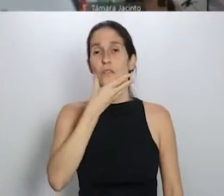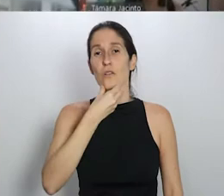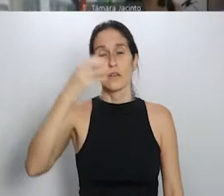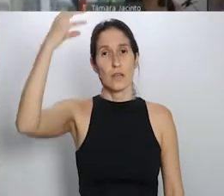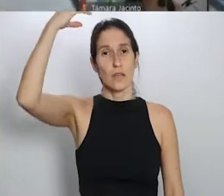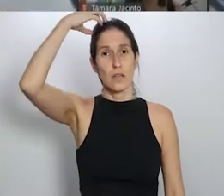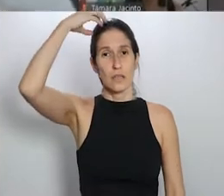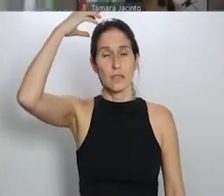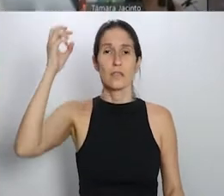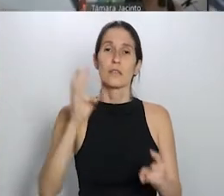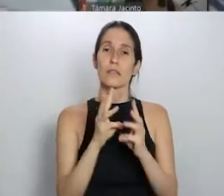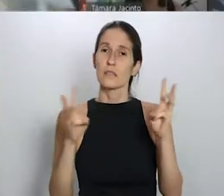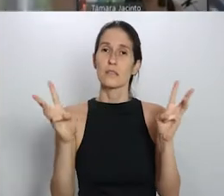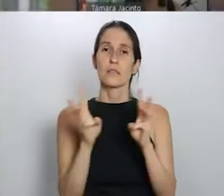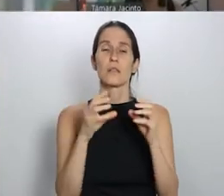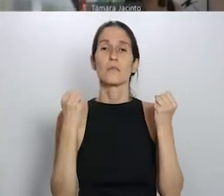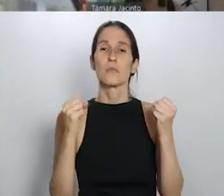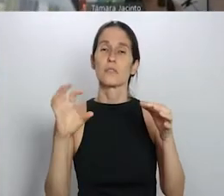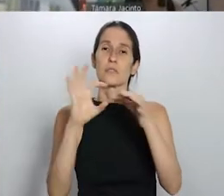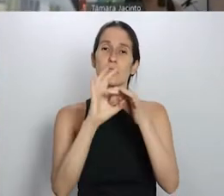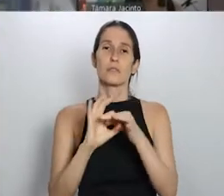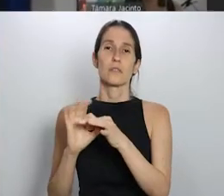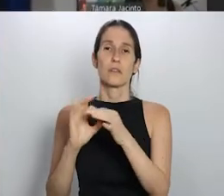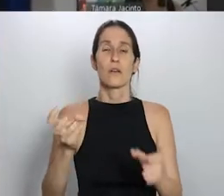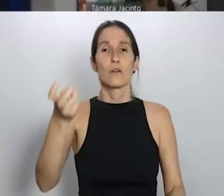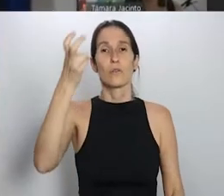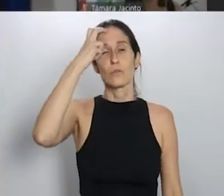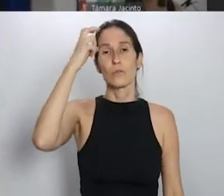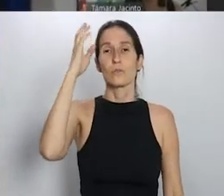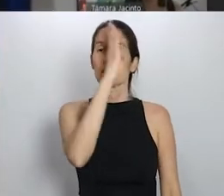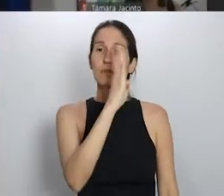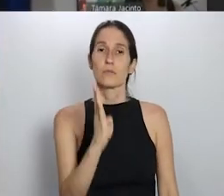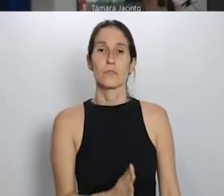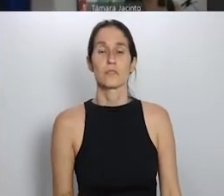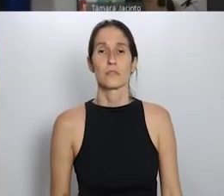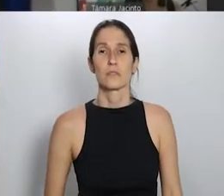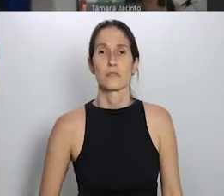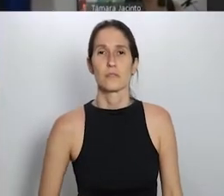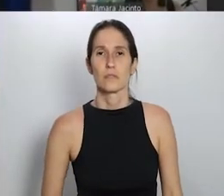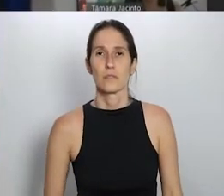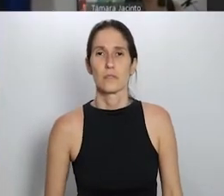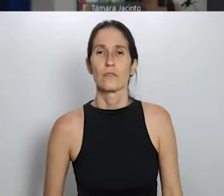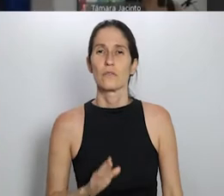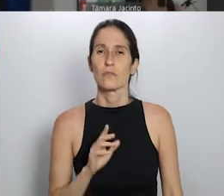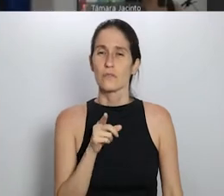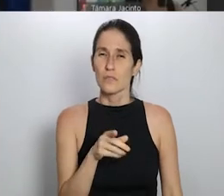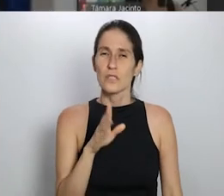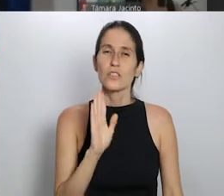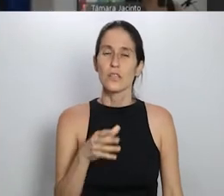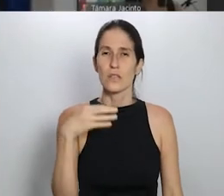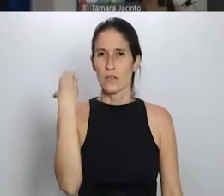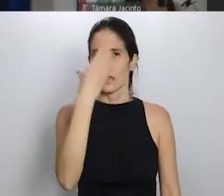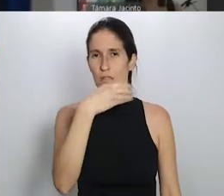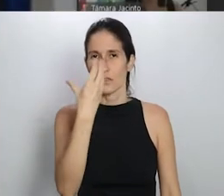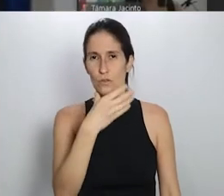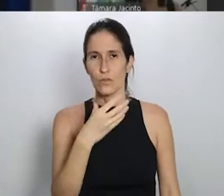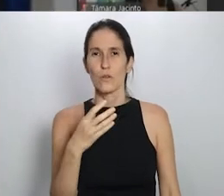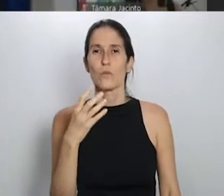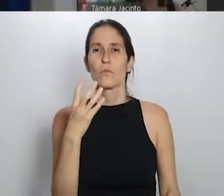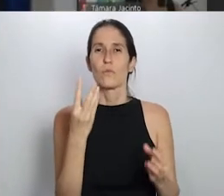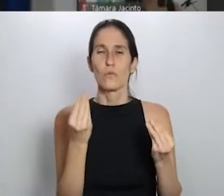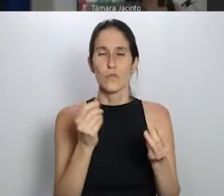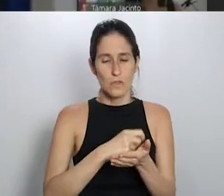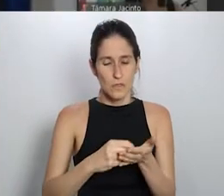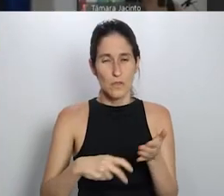leva a cultura para o Nordeste e para o Sul do país. Ô Lia, que já foi. Você já cantou muita coisa do seu